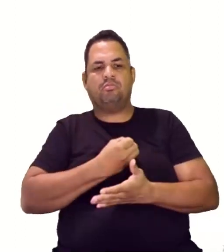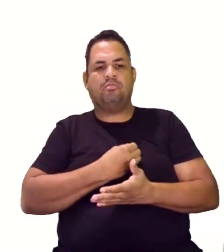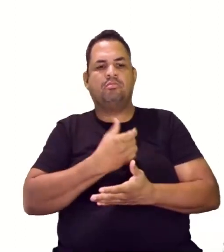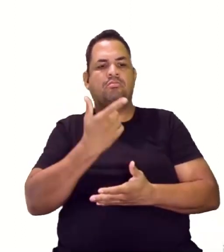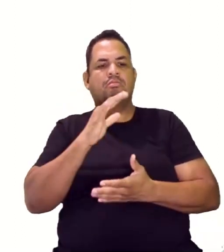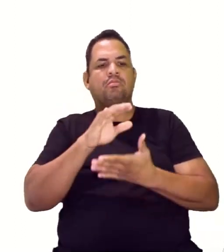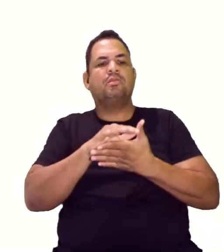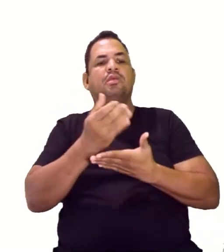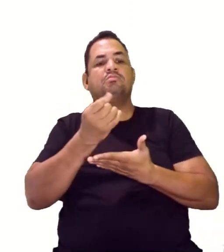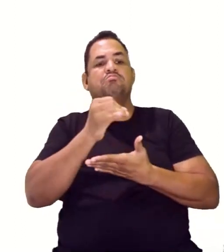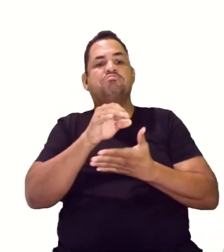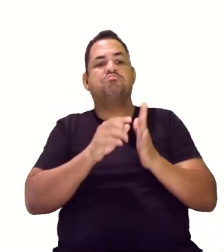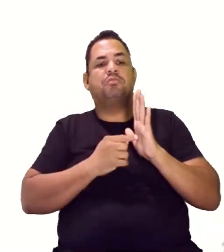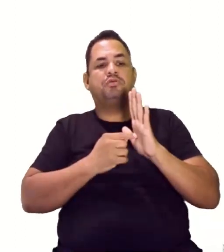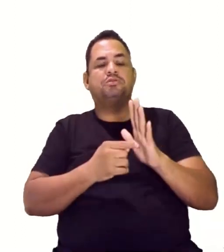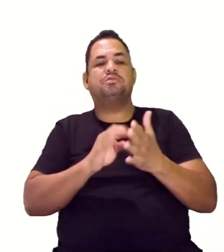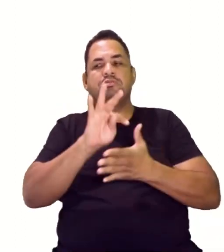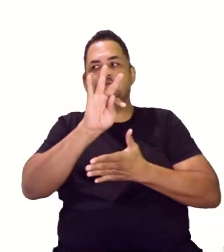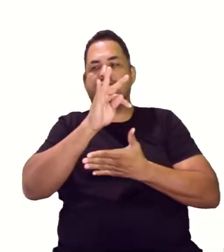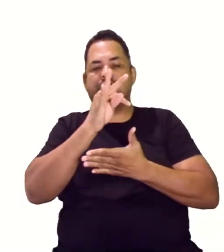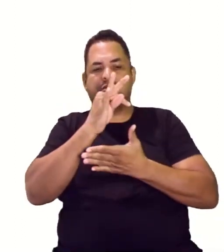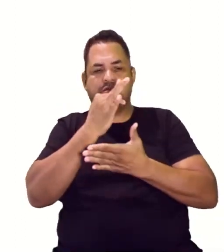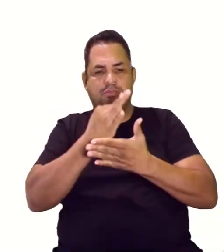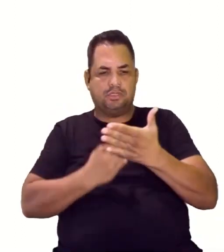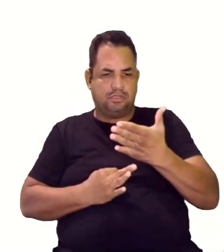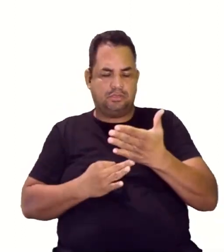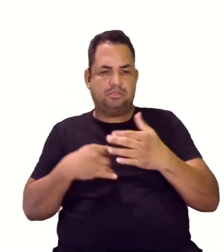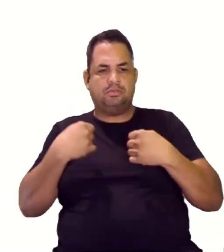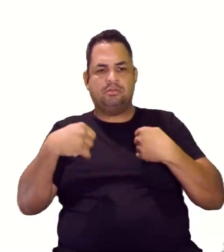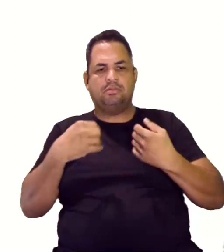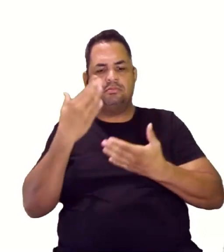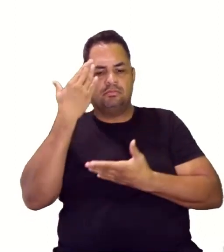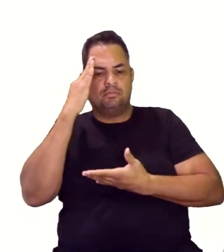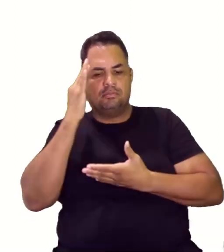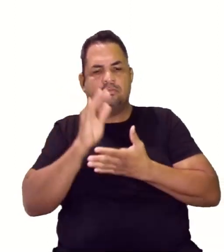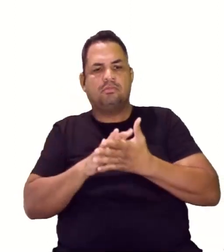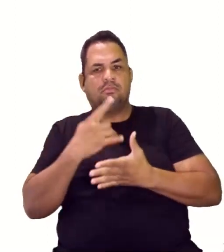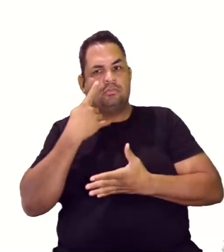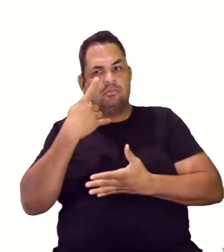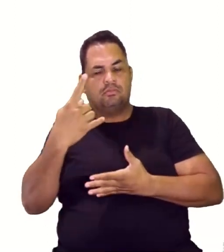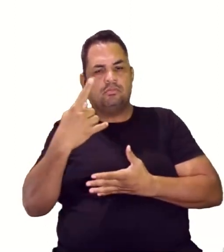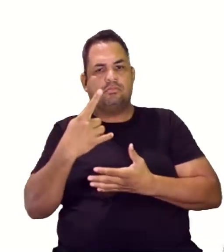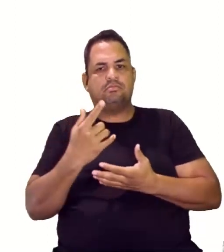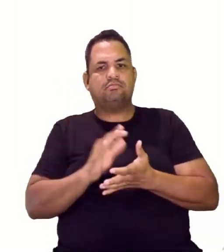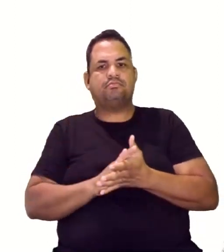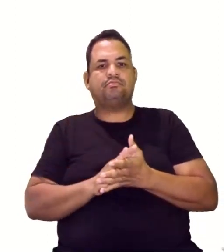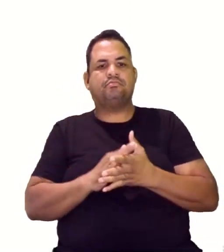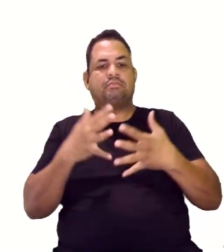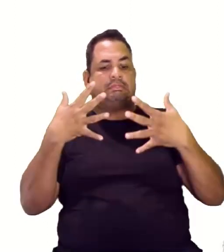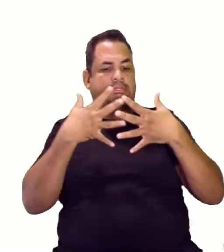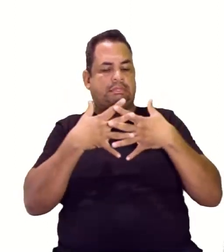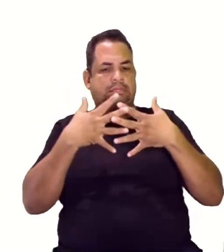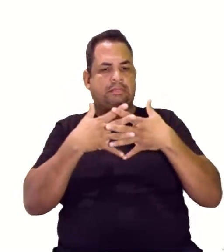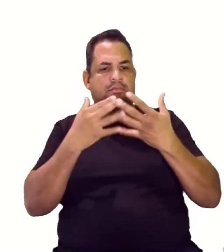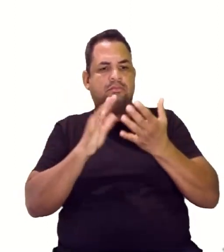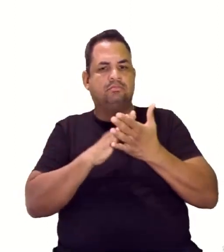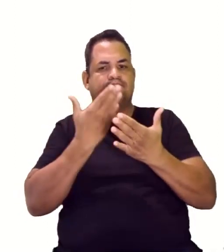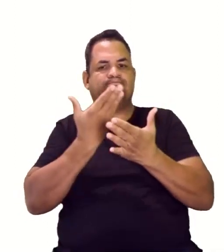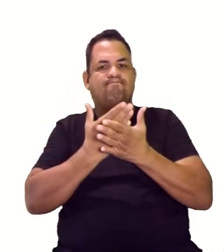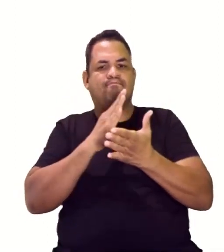que no texto foram citados. Ele falou assim, não, ele tem que entender e olhar no gráfico direitinho, porque o complicado estava